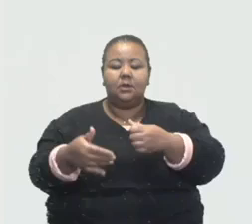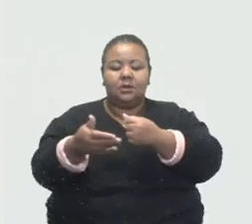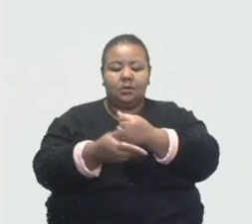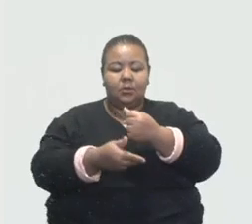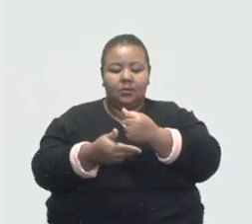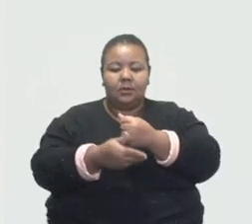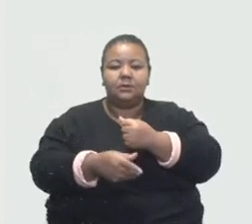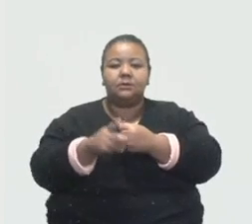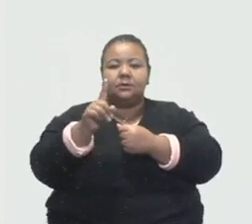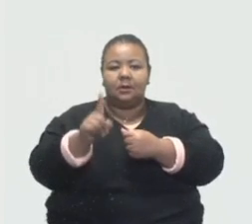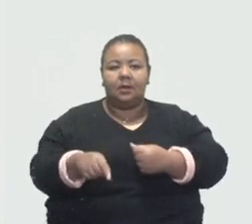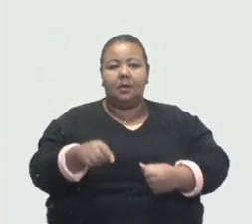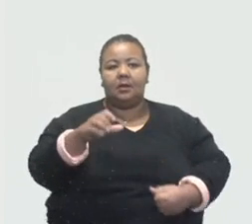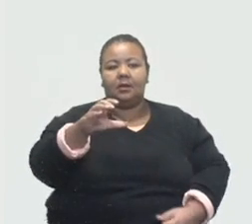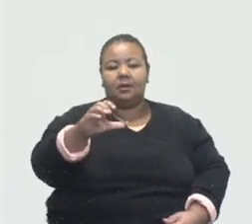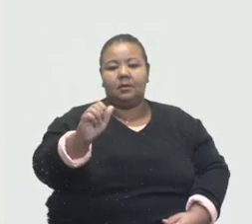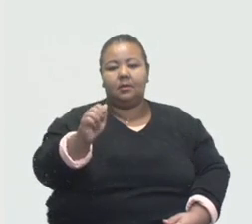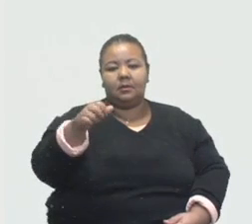base canônica.